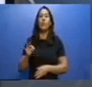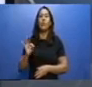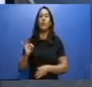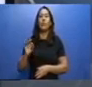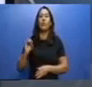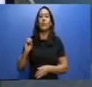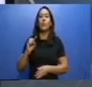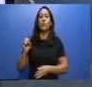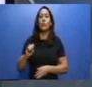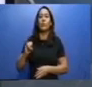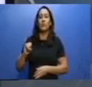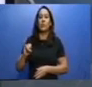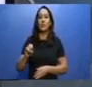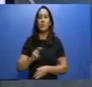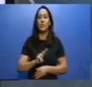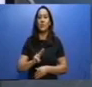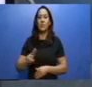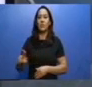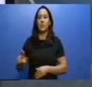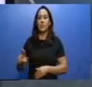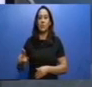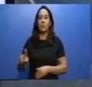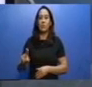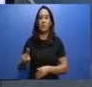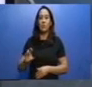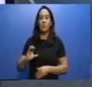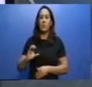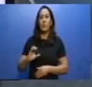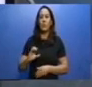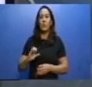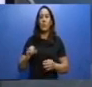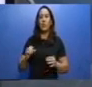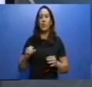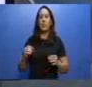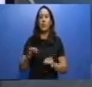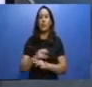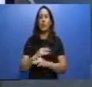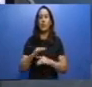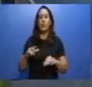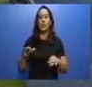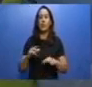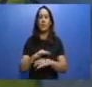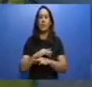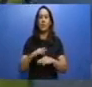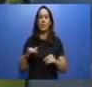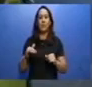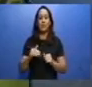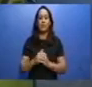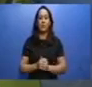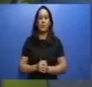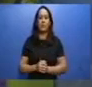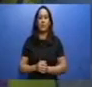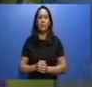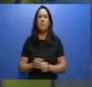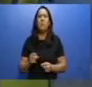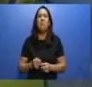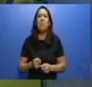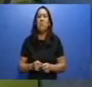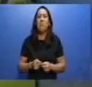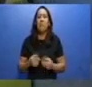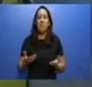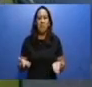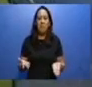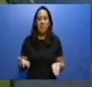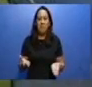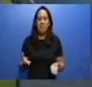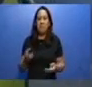quadro. Ele se chama Cidade. Por que será que se chama cidade? Olhando